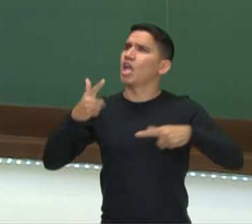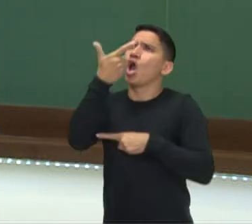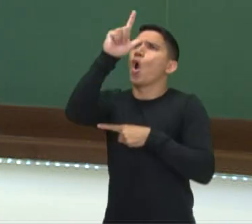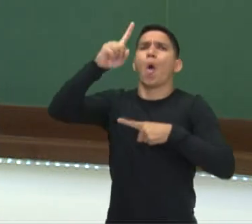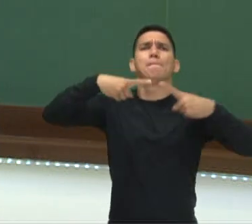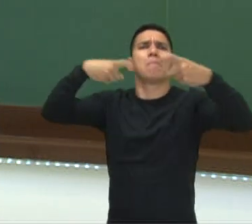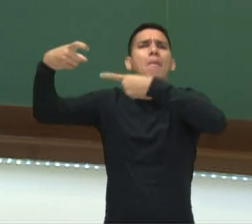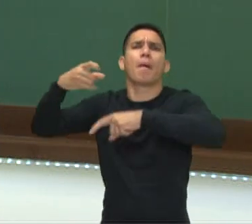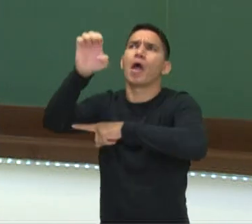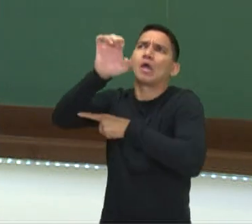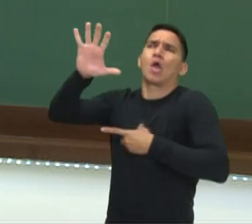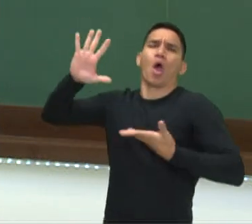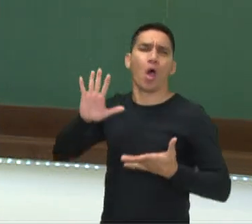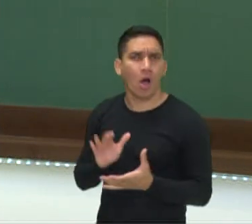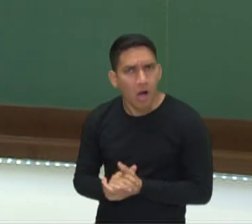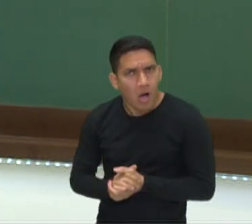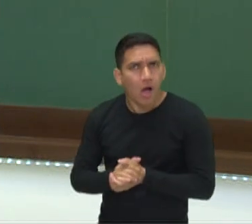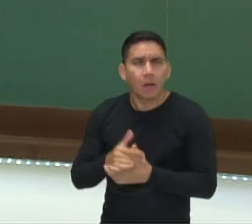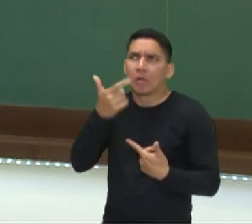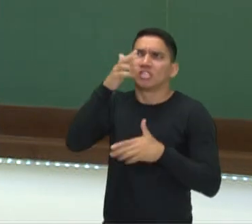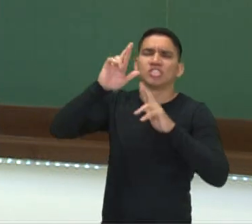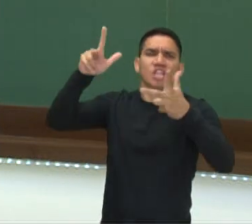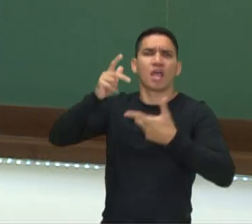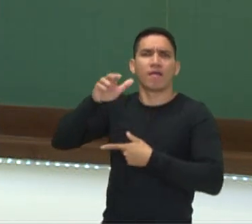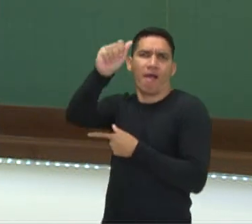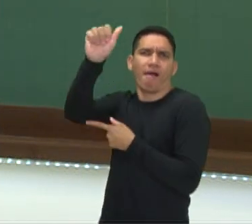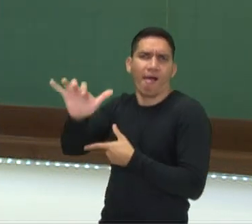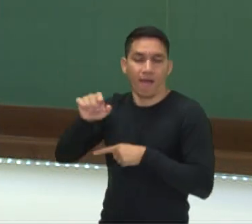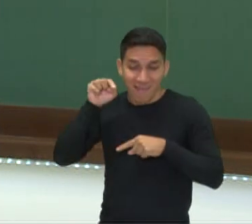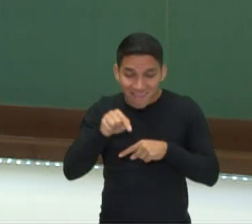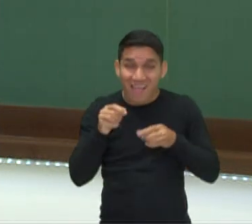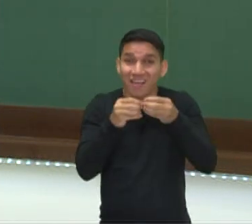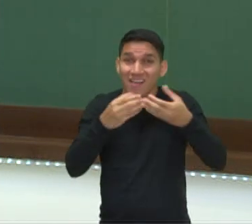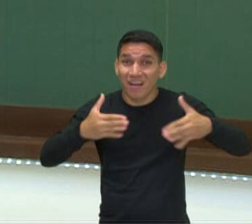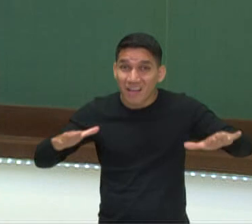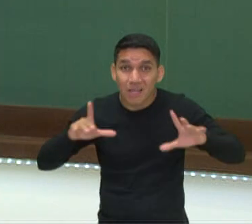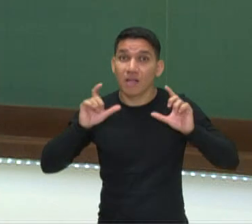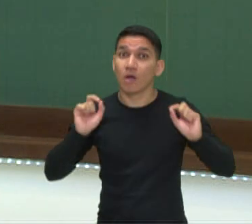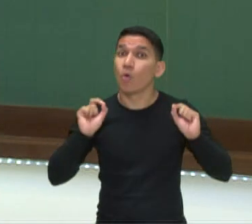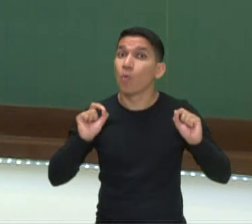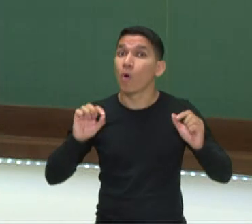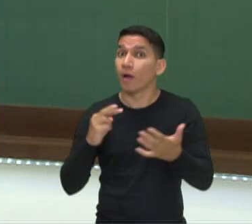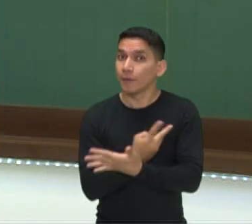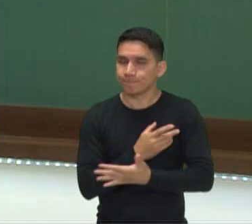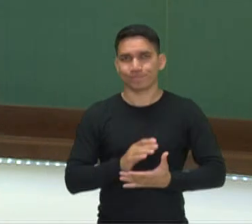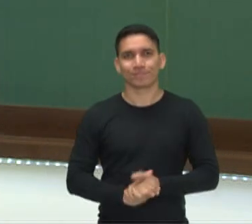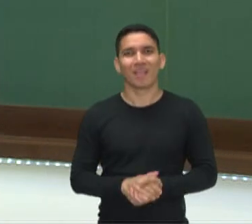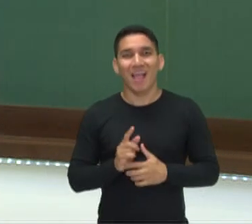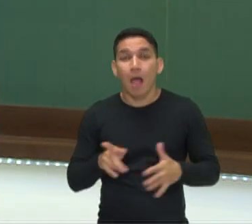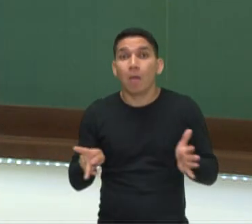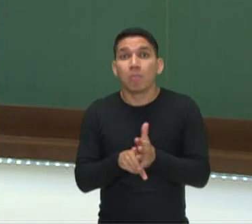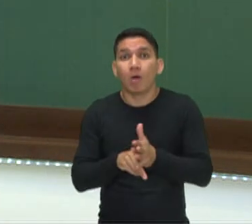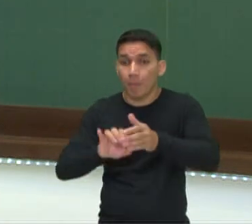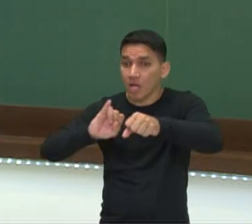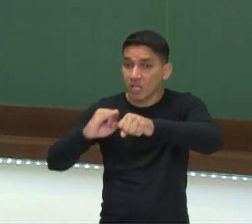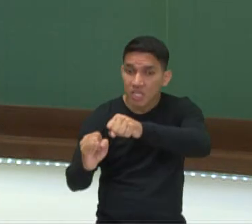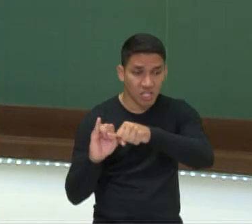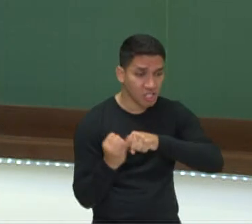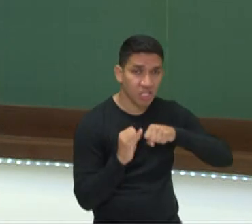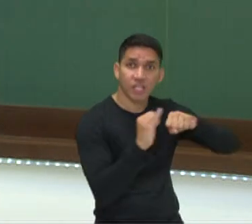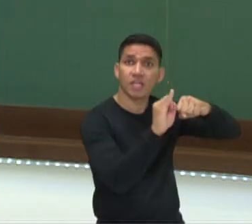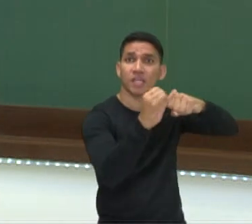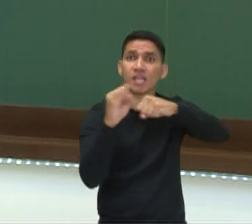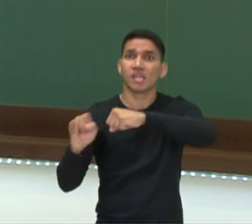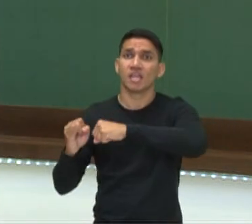outras frentes, como na Europa, como na África. As batalhas no Oceano Pacífico, elas foram travadas nas ilhas e